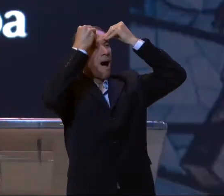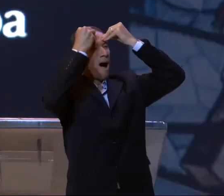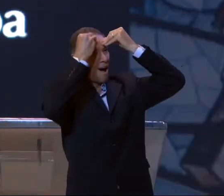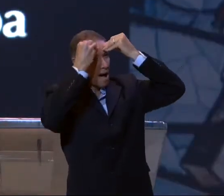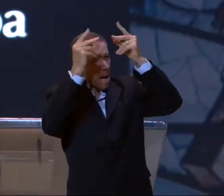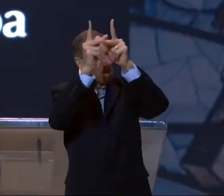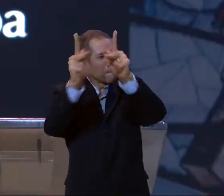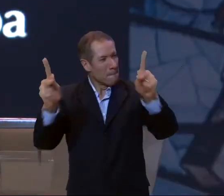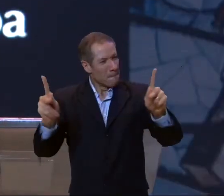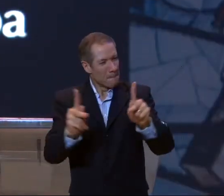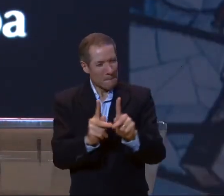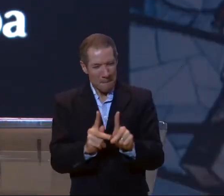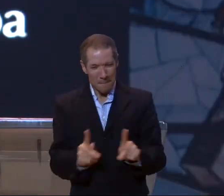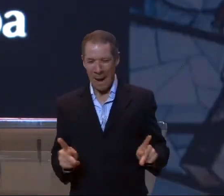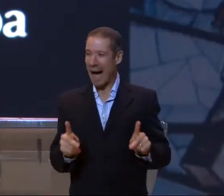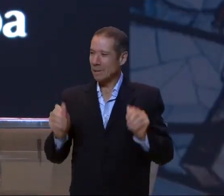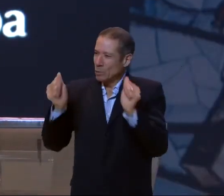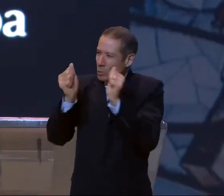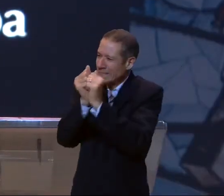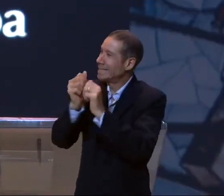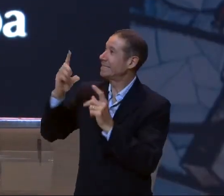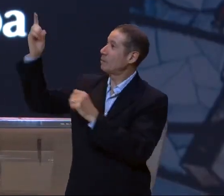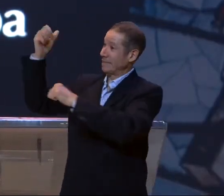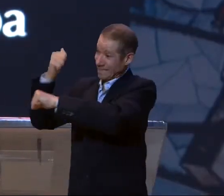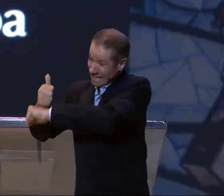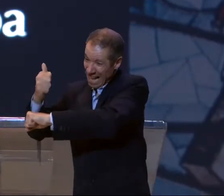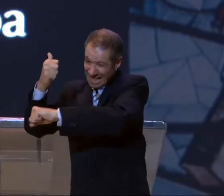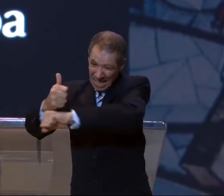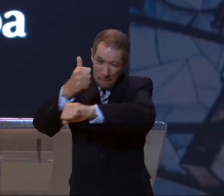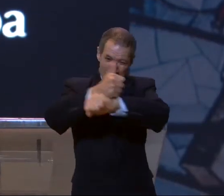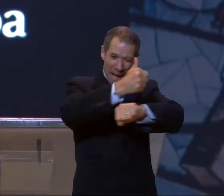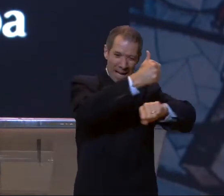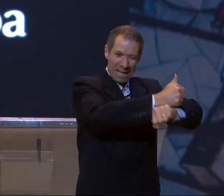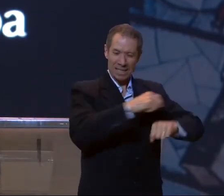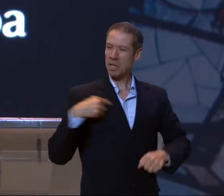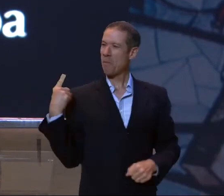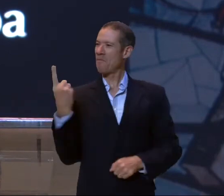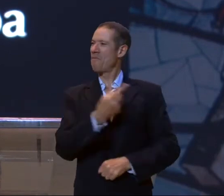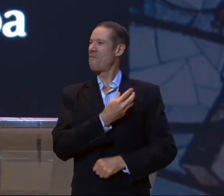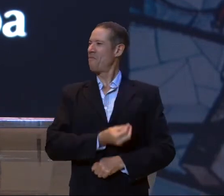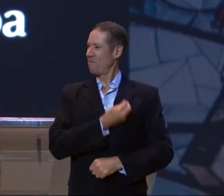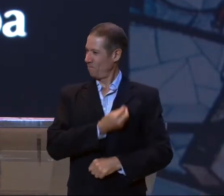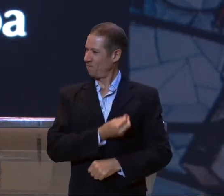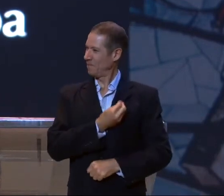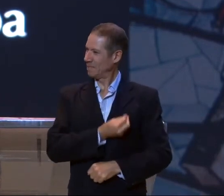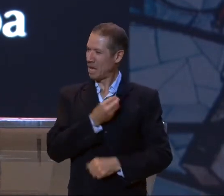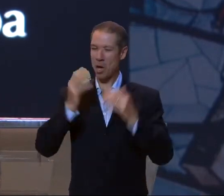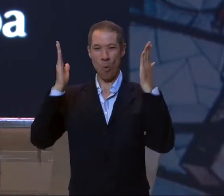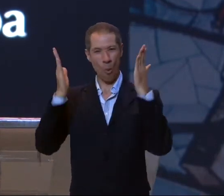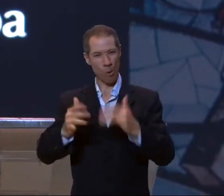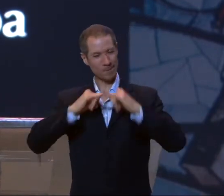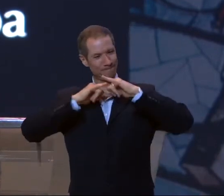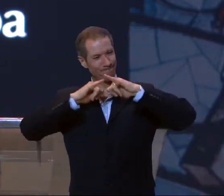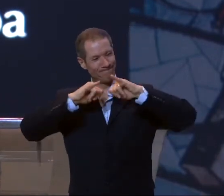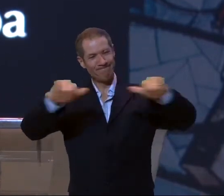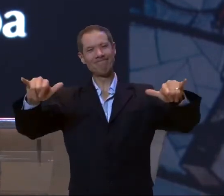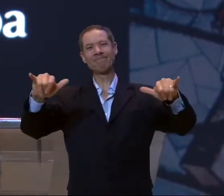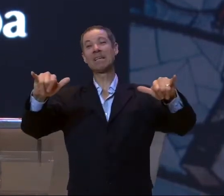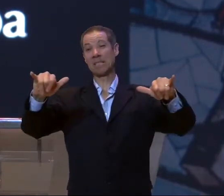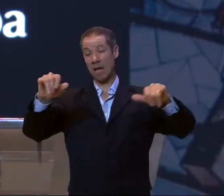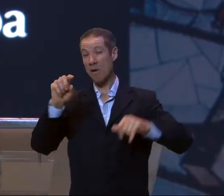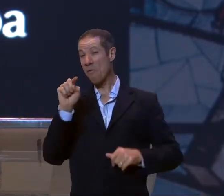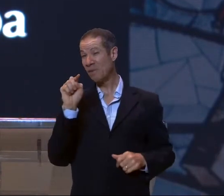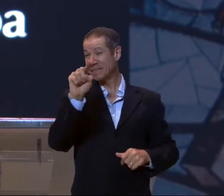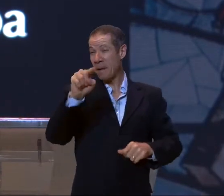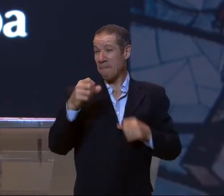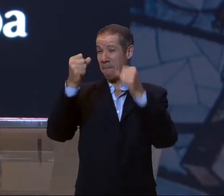a paz com Deus se estabelece nas nossas vidas. Hoje eu quero dizer para você,